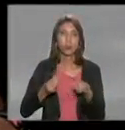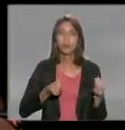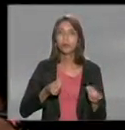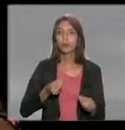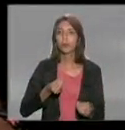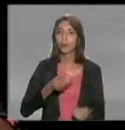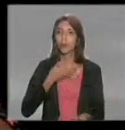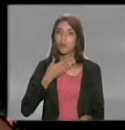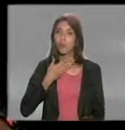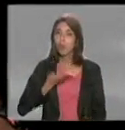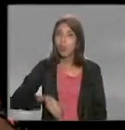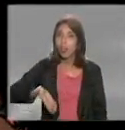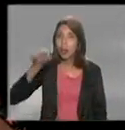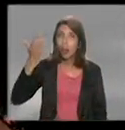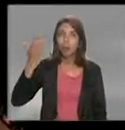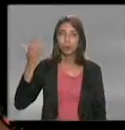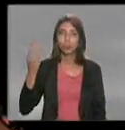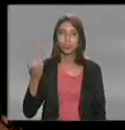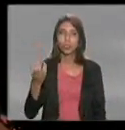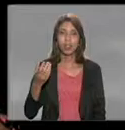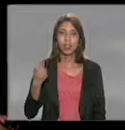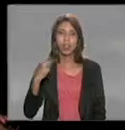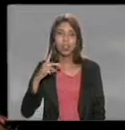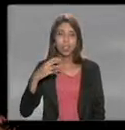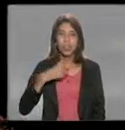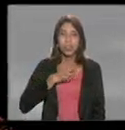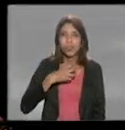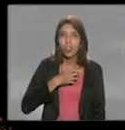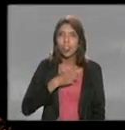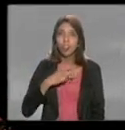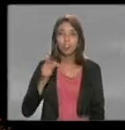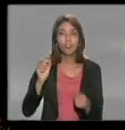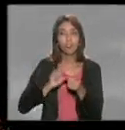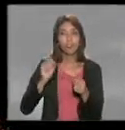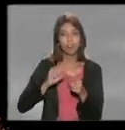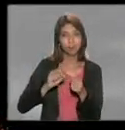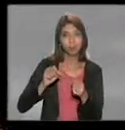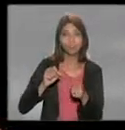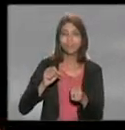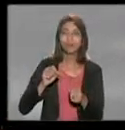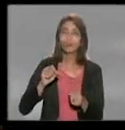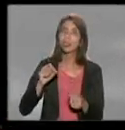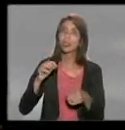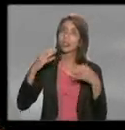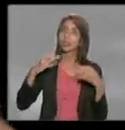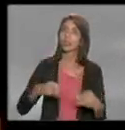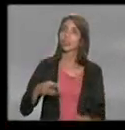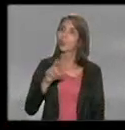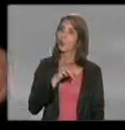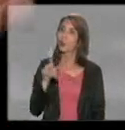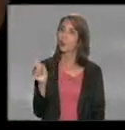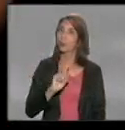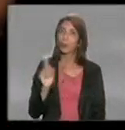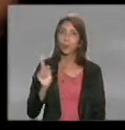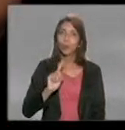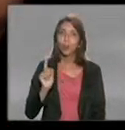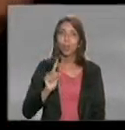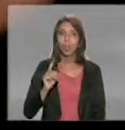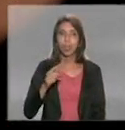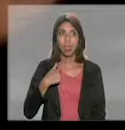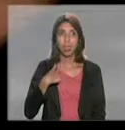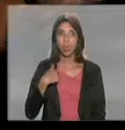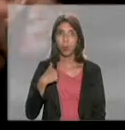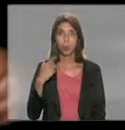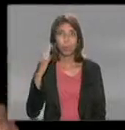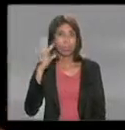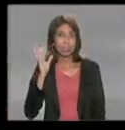a questões culturais desse candidato negro. Um comportamento que ele possa ter, uma voz mais alta, um tipo de